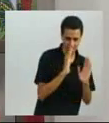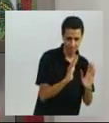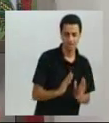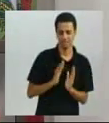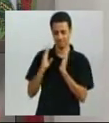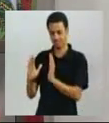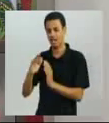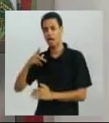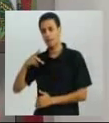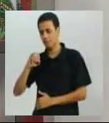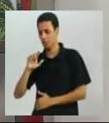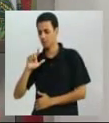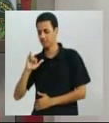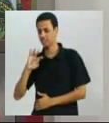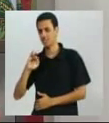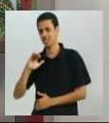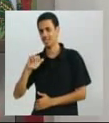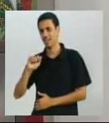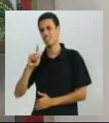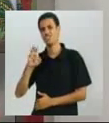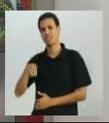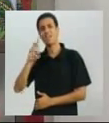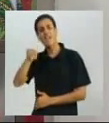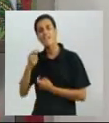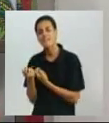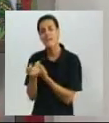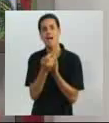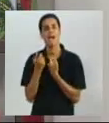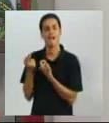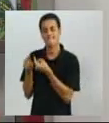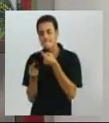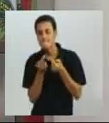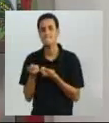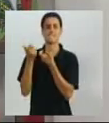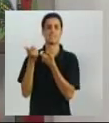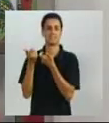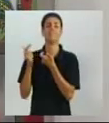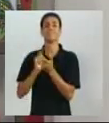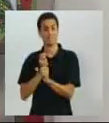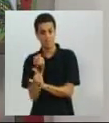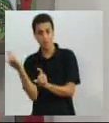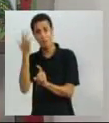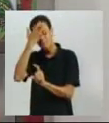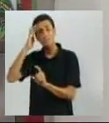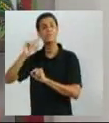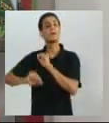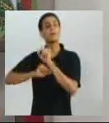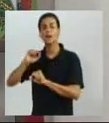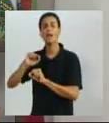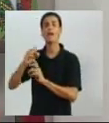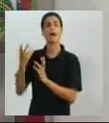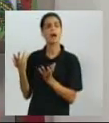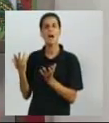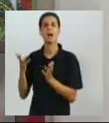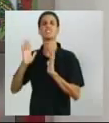estão atravancando o processo e muita gente está se liberando por decurso de prazo, muita gente está se liberando por ter